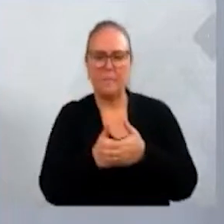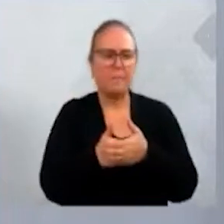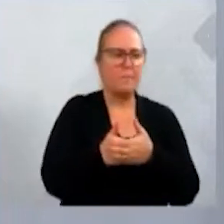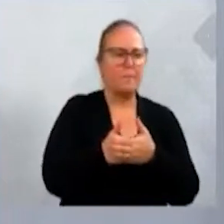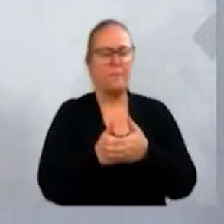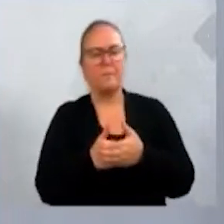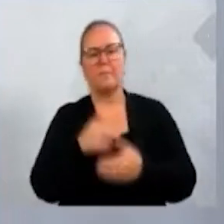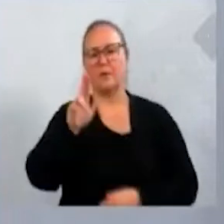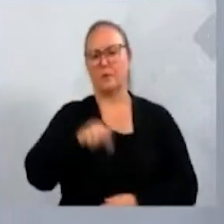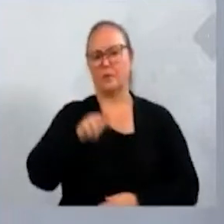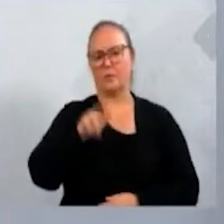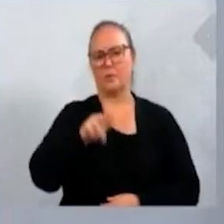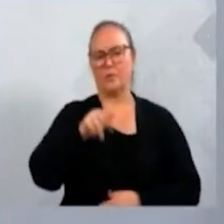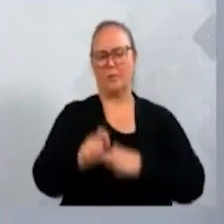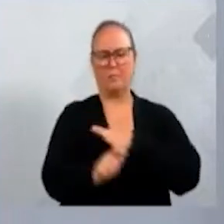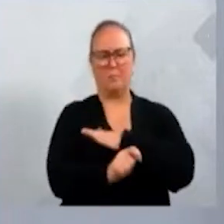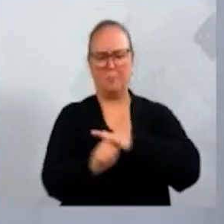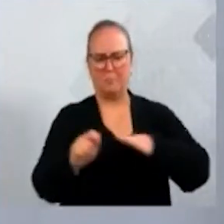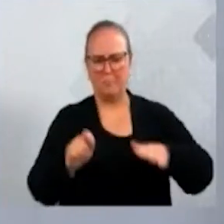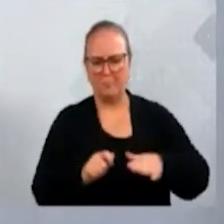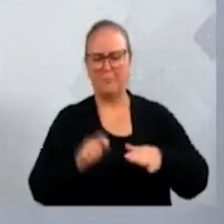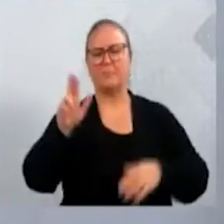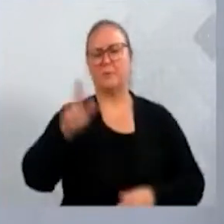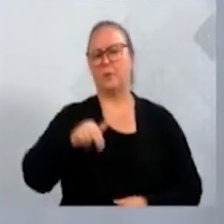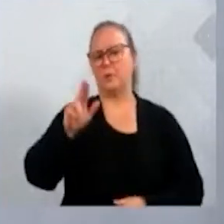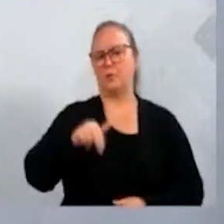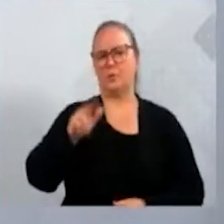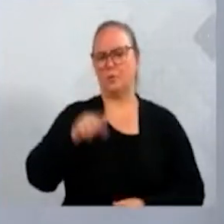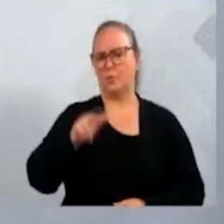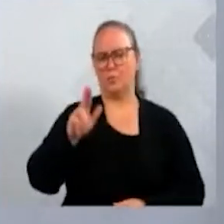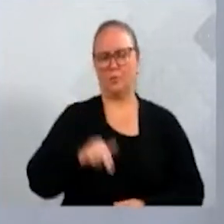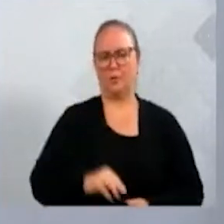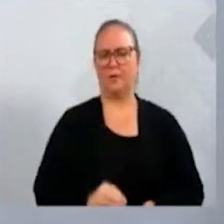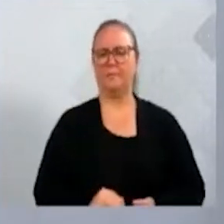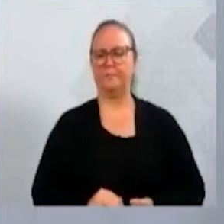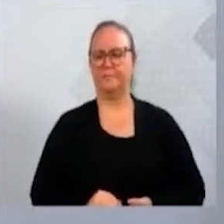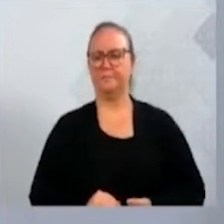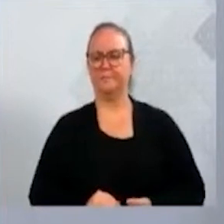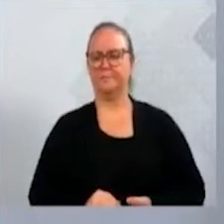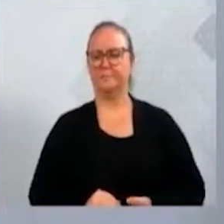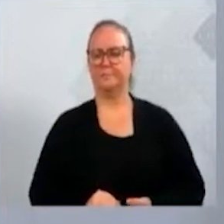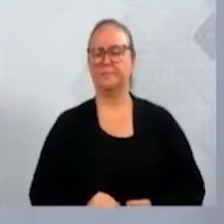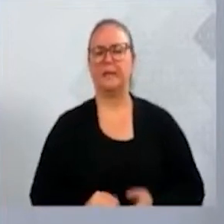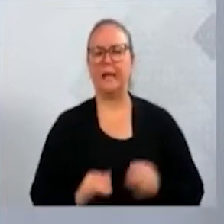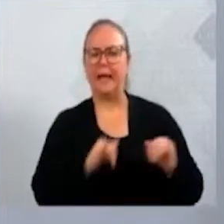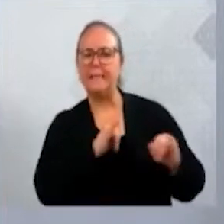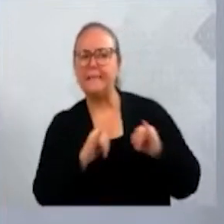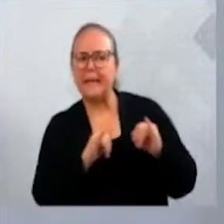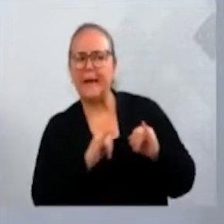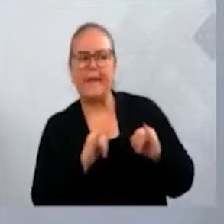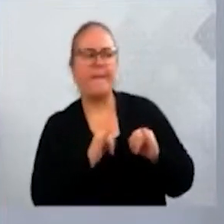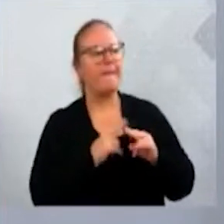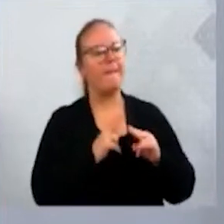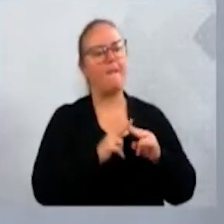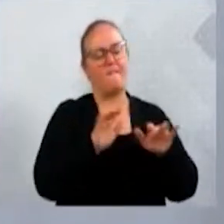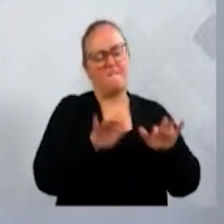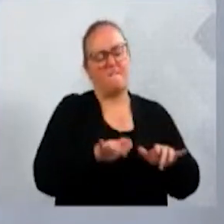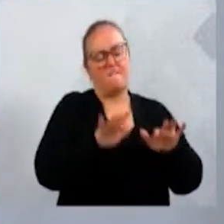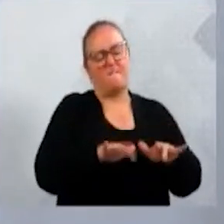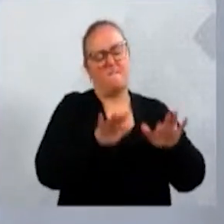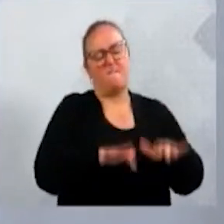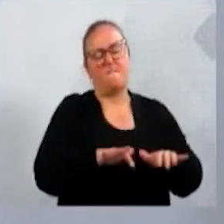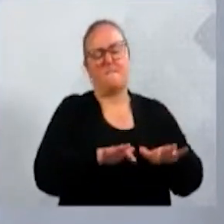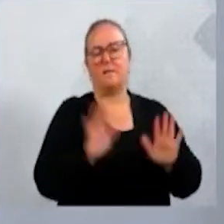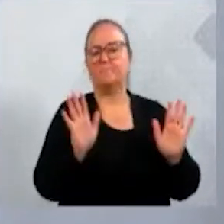News publicadas em redes sociais que não se escondem atrás da internet muito pelo